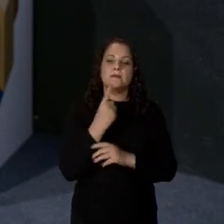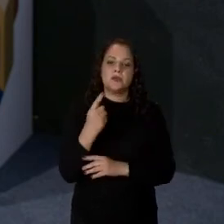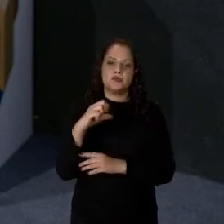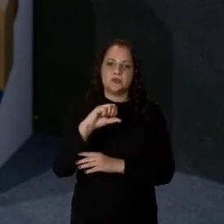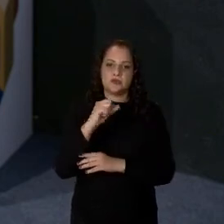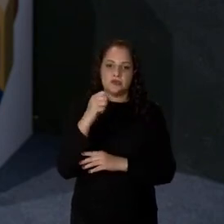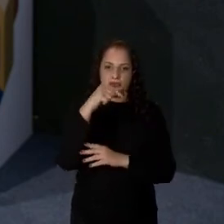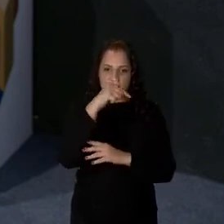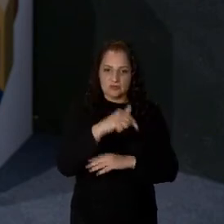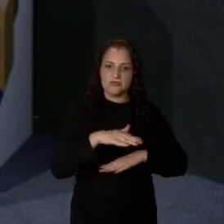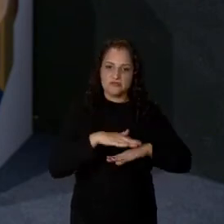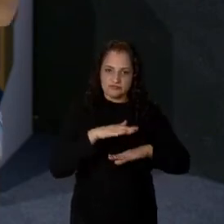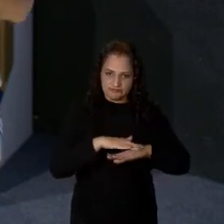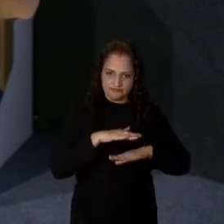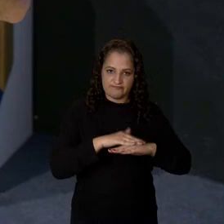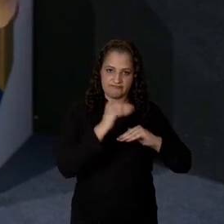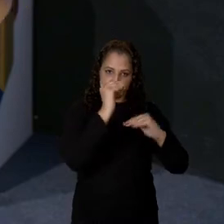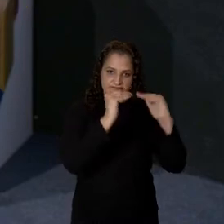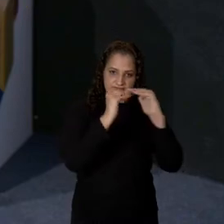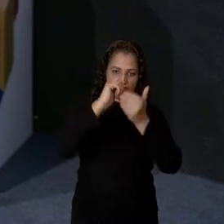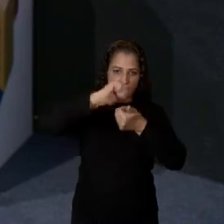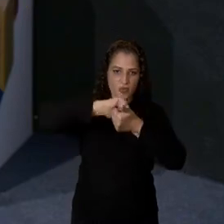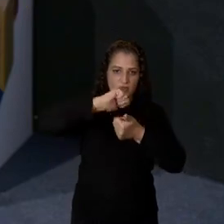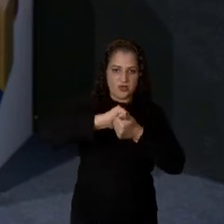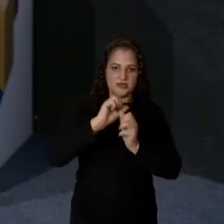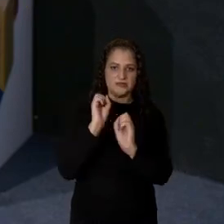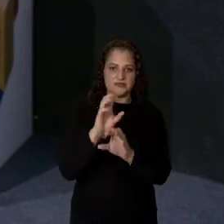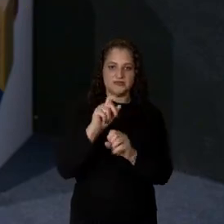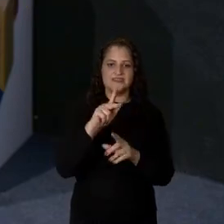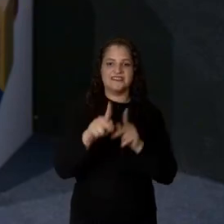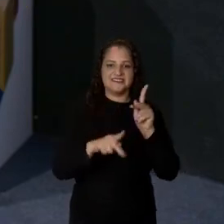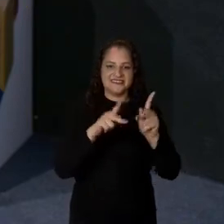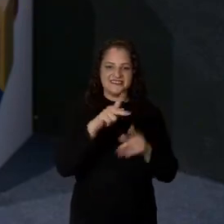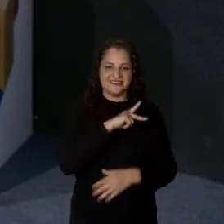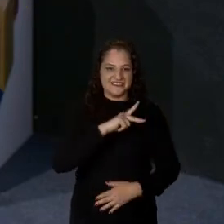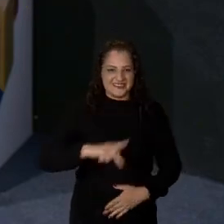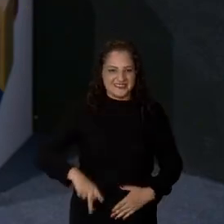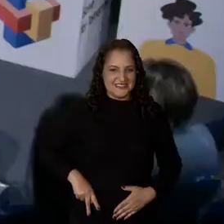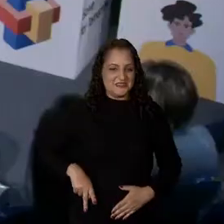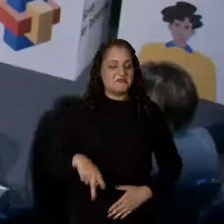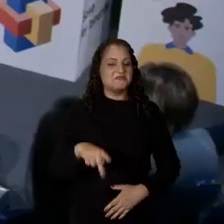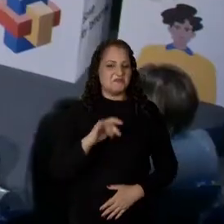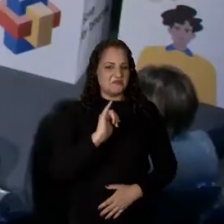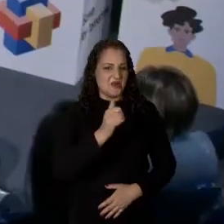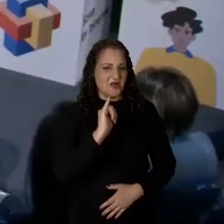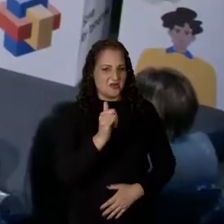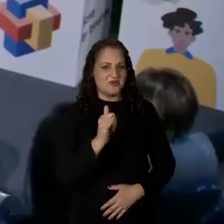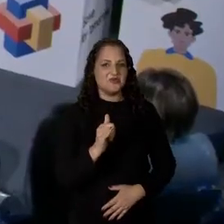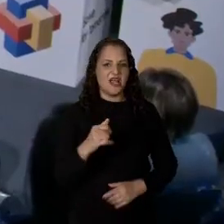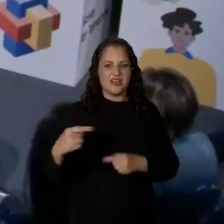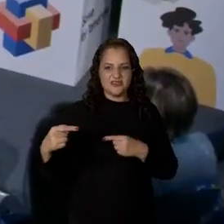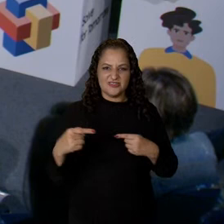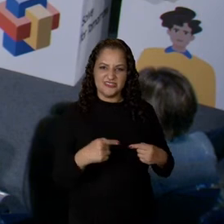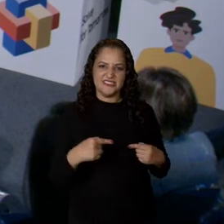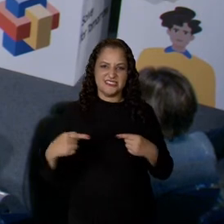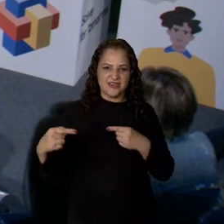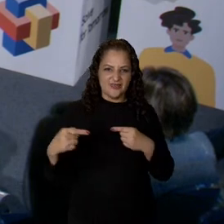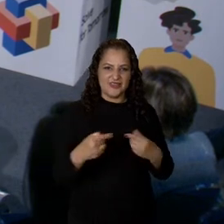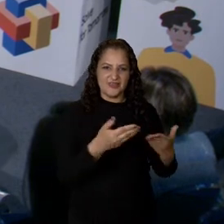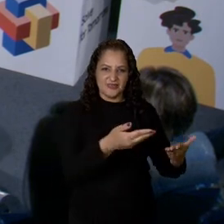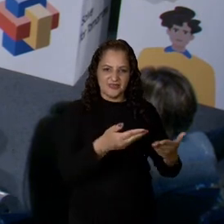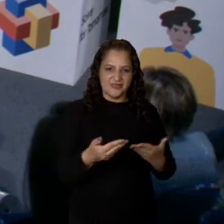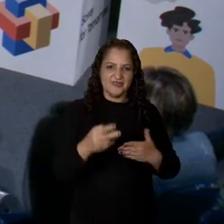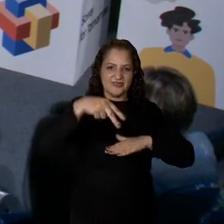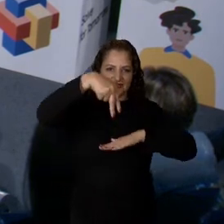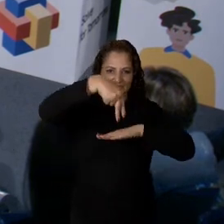promover equidade e qualidade na educação pública. E para contar sobre esse super desafio, eu quero convidar ao palco